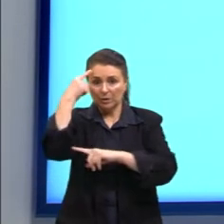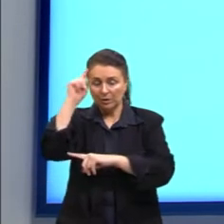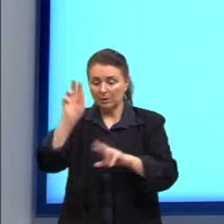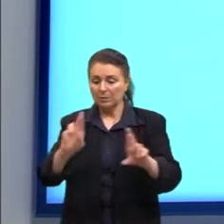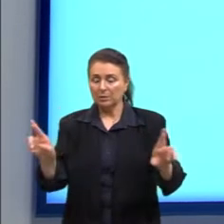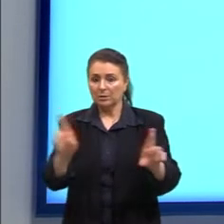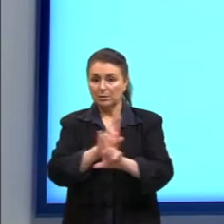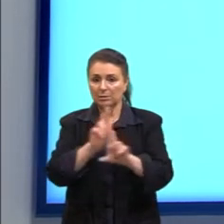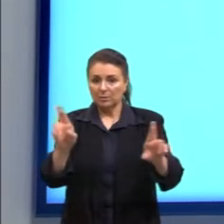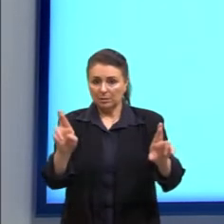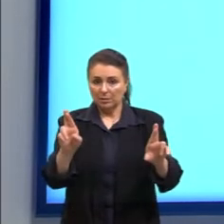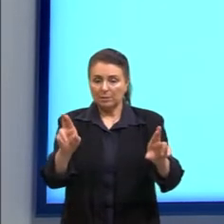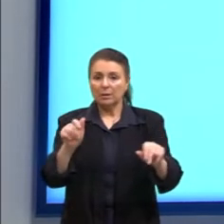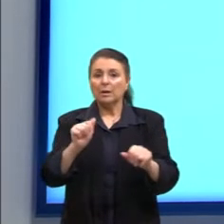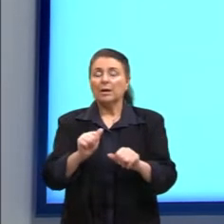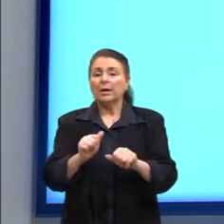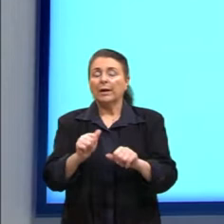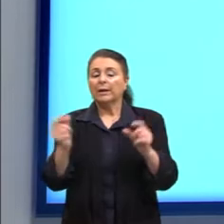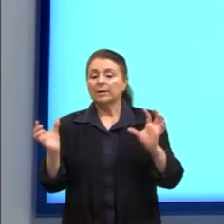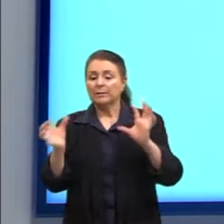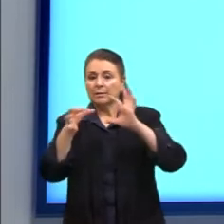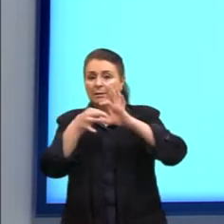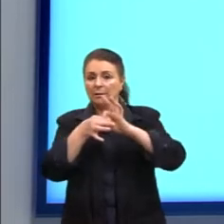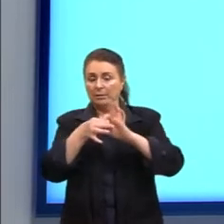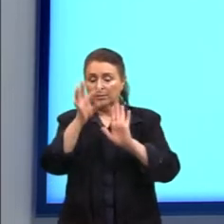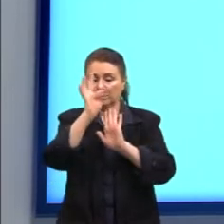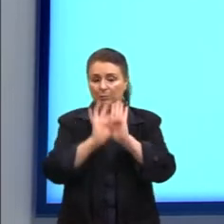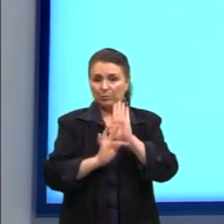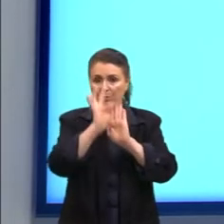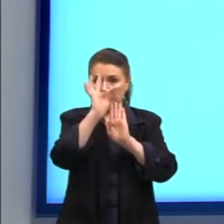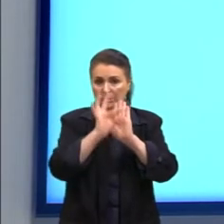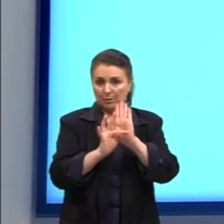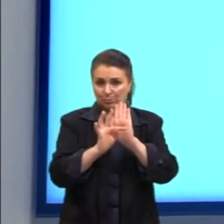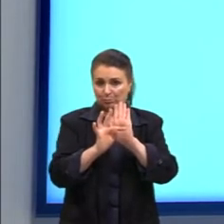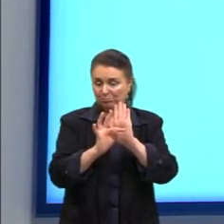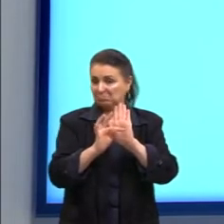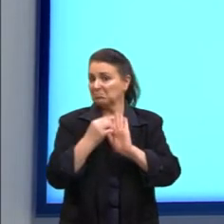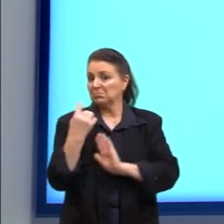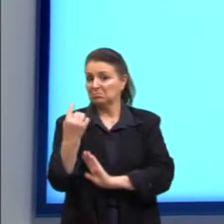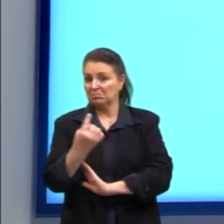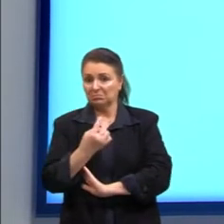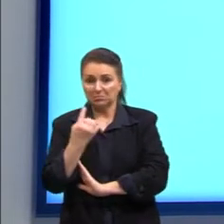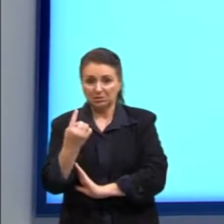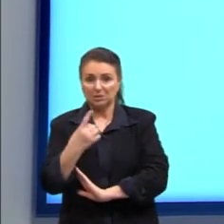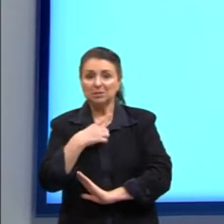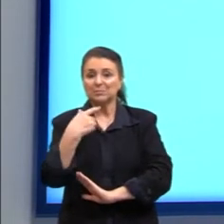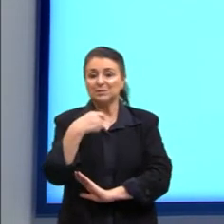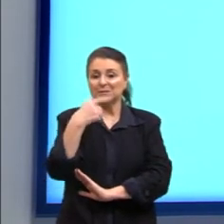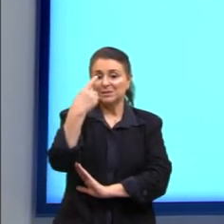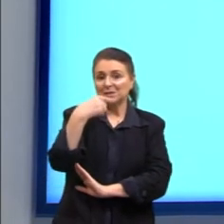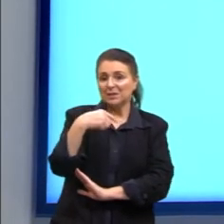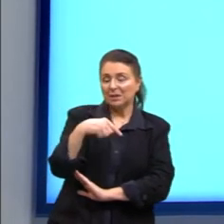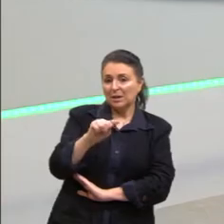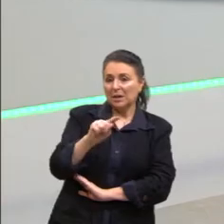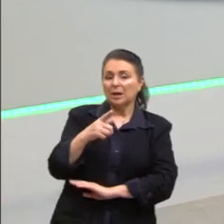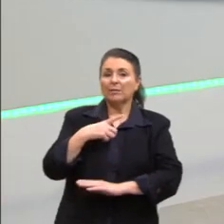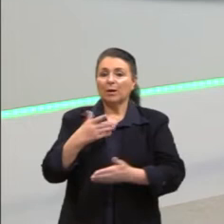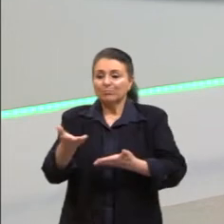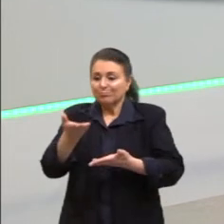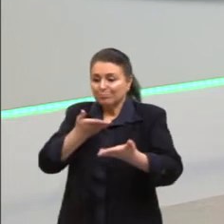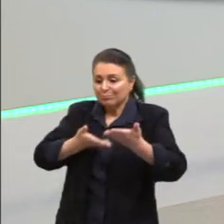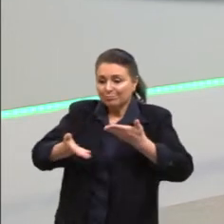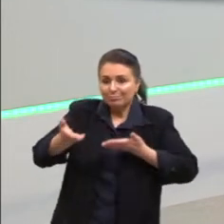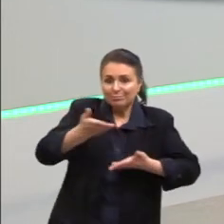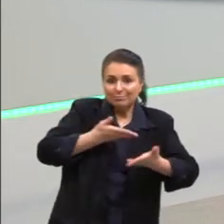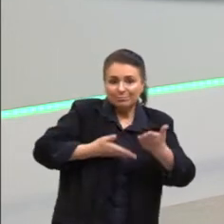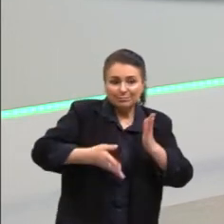está ligada exatamente ao fato de que um texto, né, não se dá sozinho, ele precisa conversar, né,